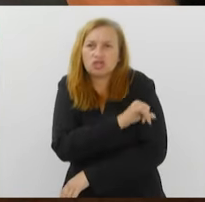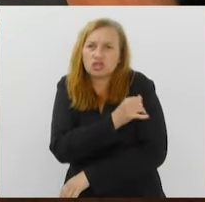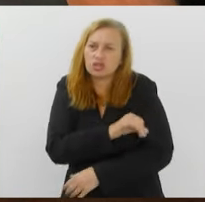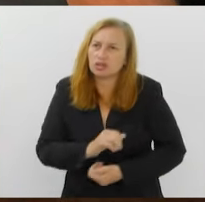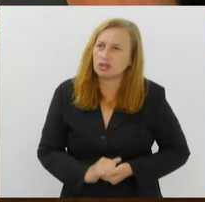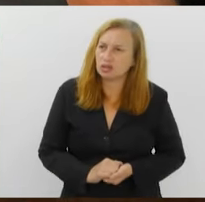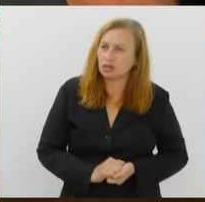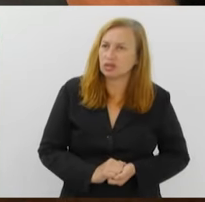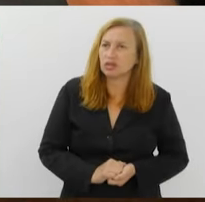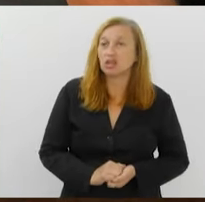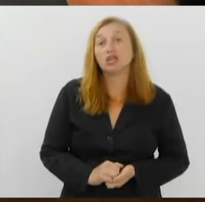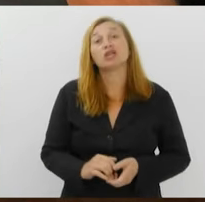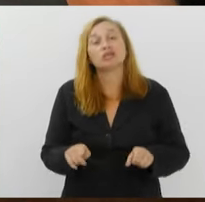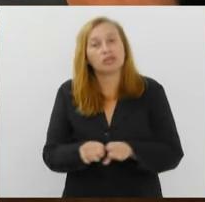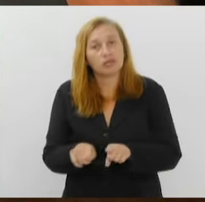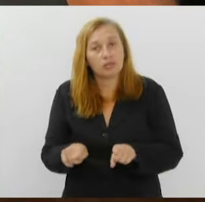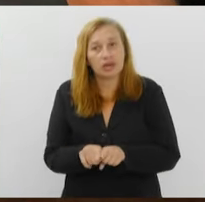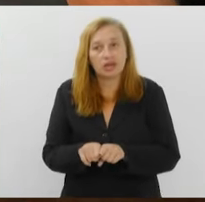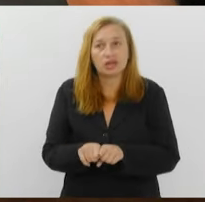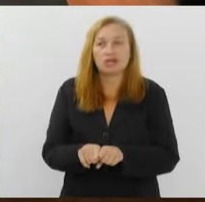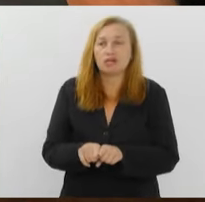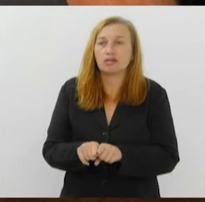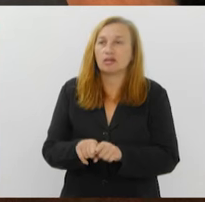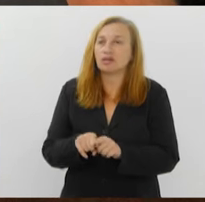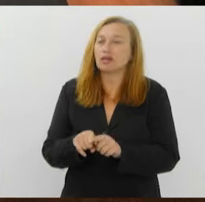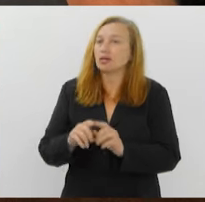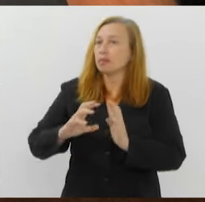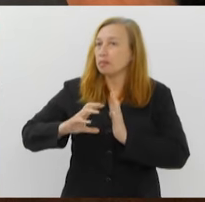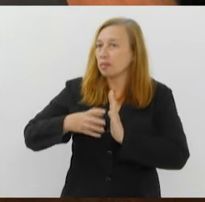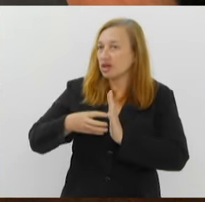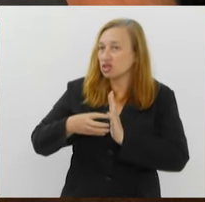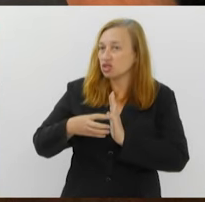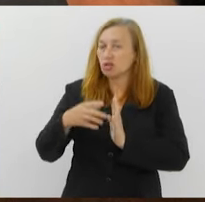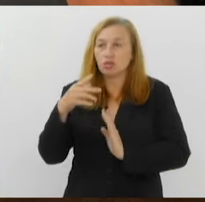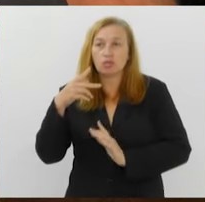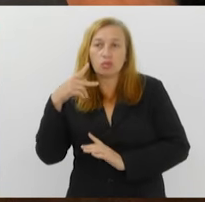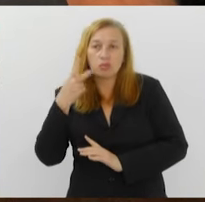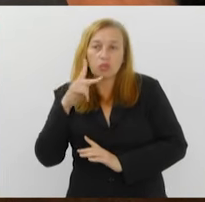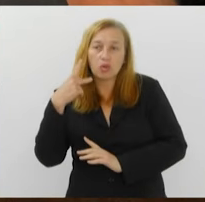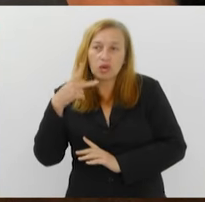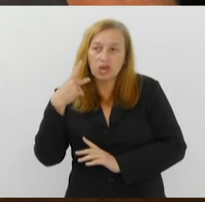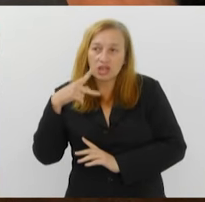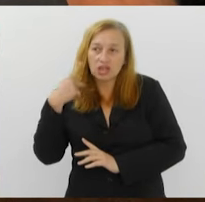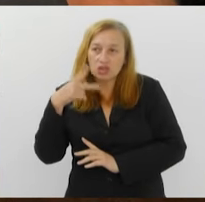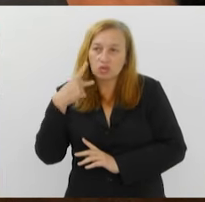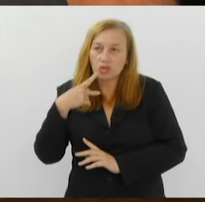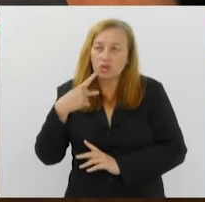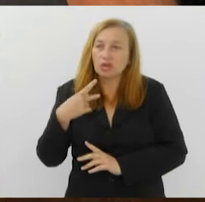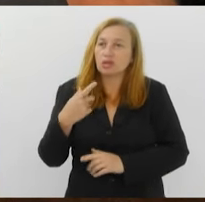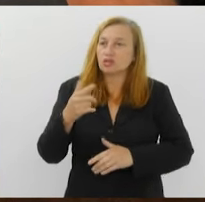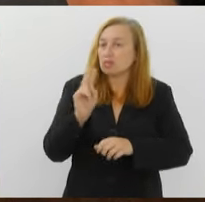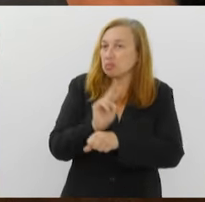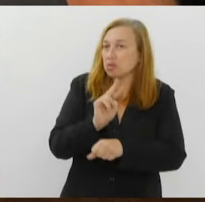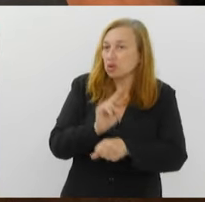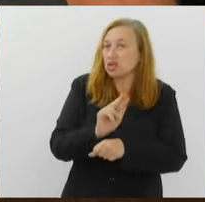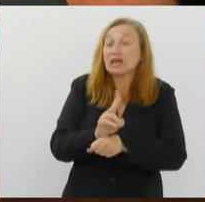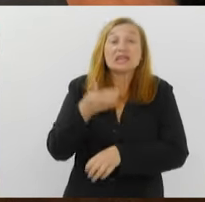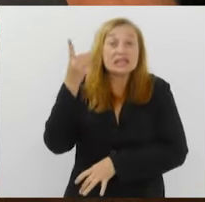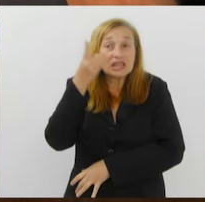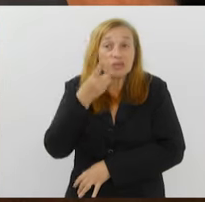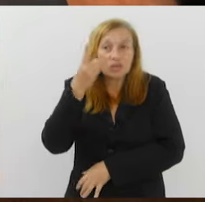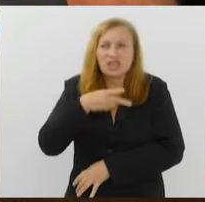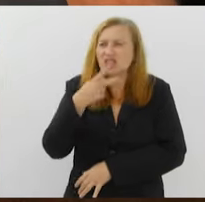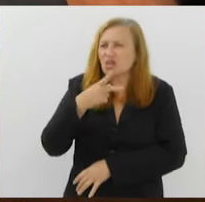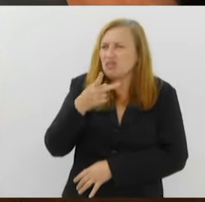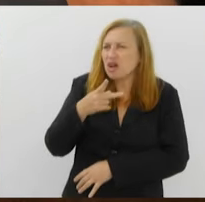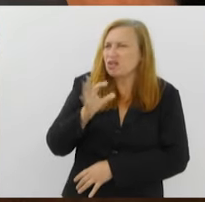tendo em partidos políticos a sua proteção, deputados que eu chamo aqui com toda